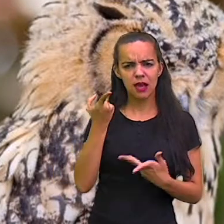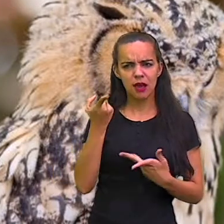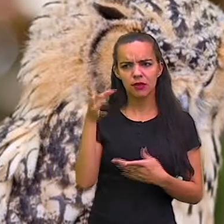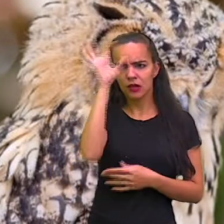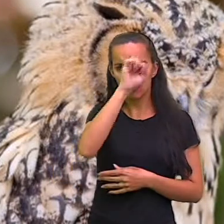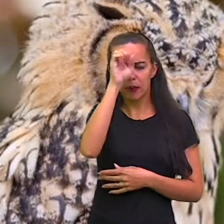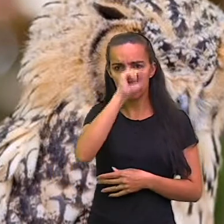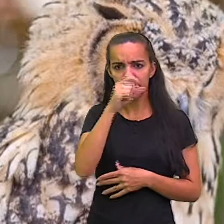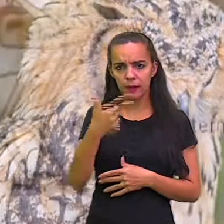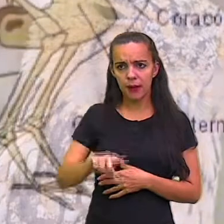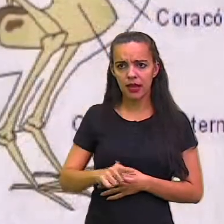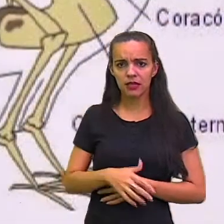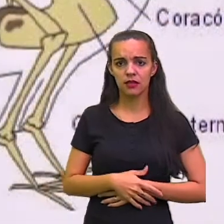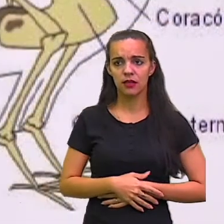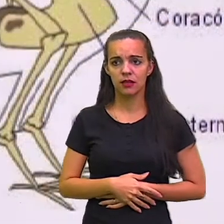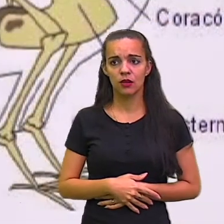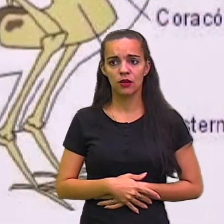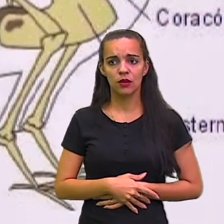falar